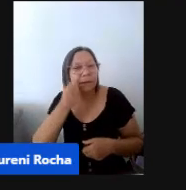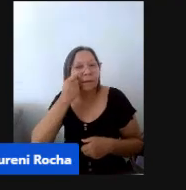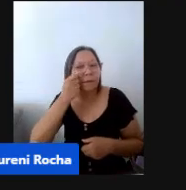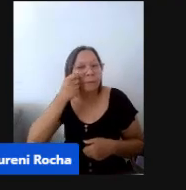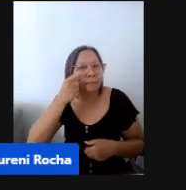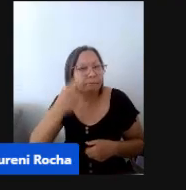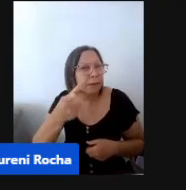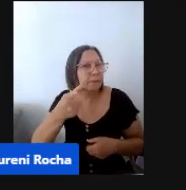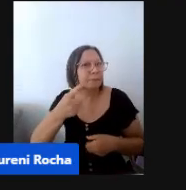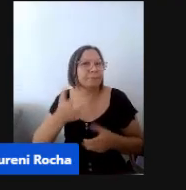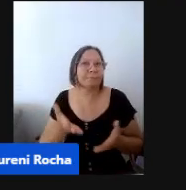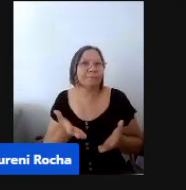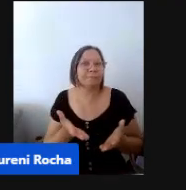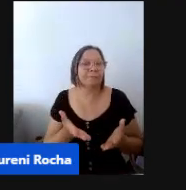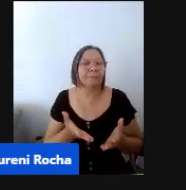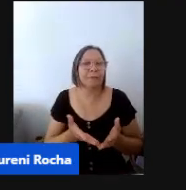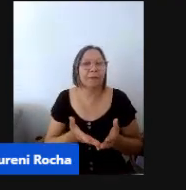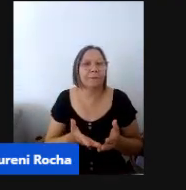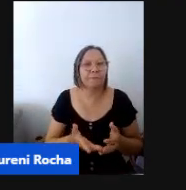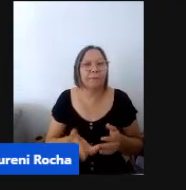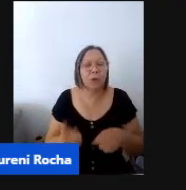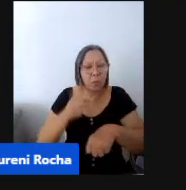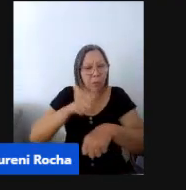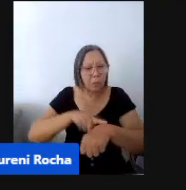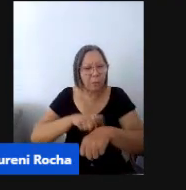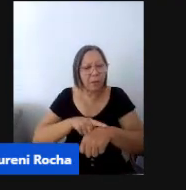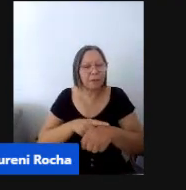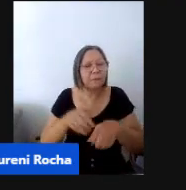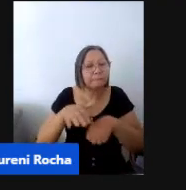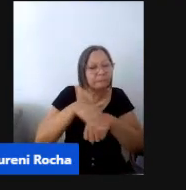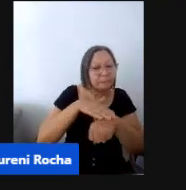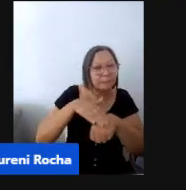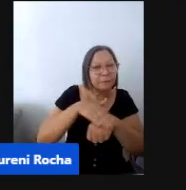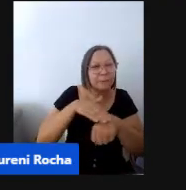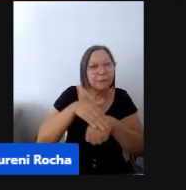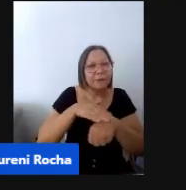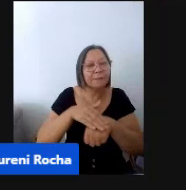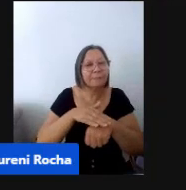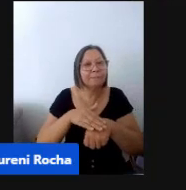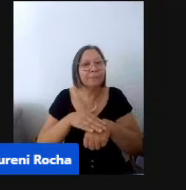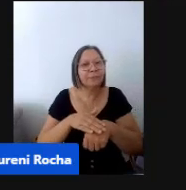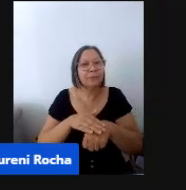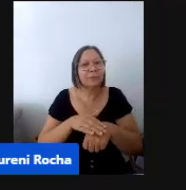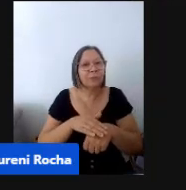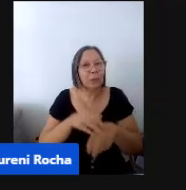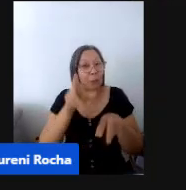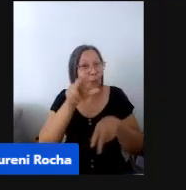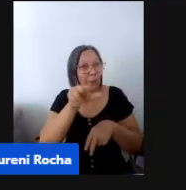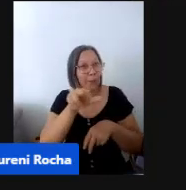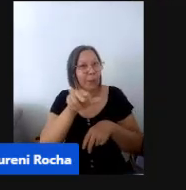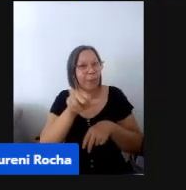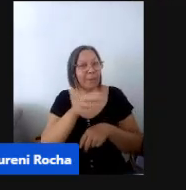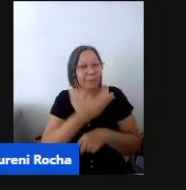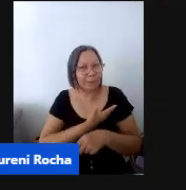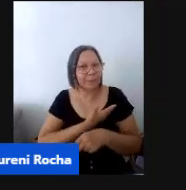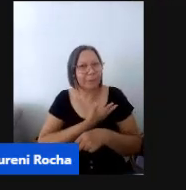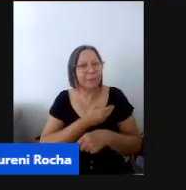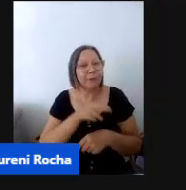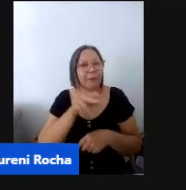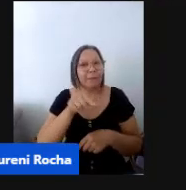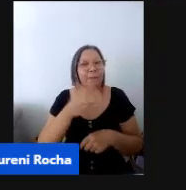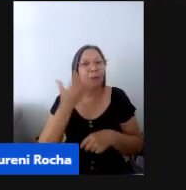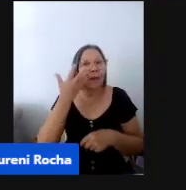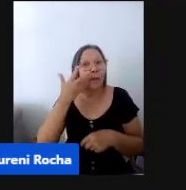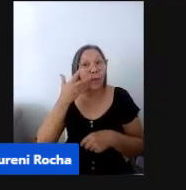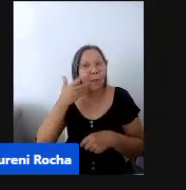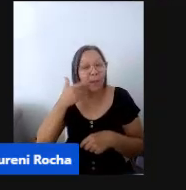eu conversava com um amigo meu e ele relatava uma situação com o irmão menor. O irmão menor, ele estava brincando